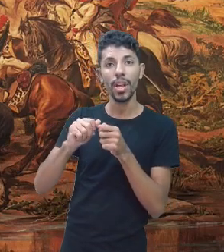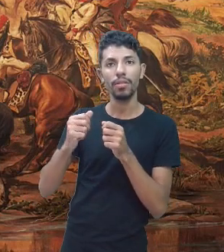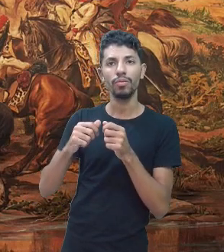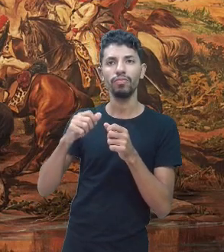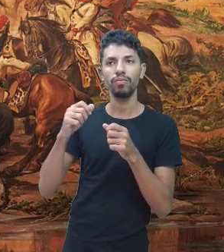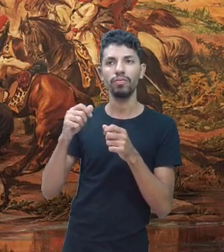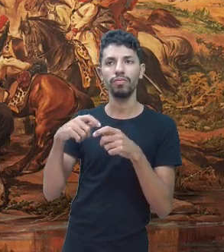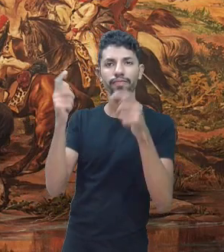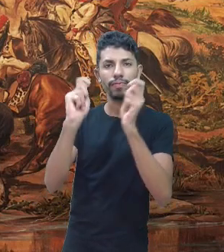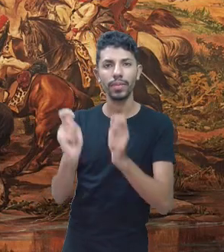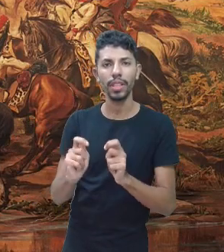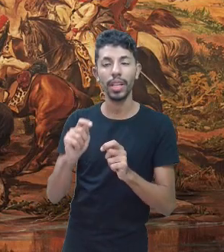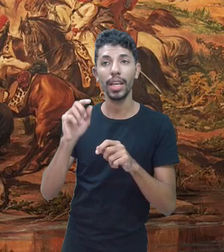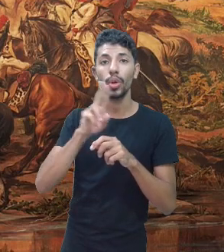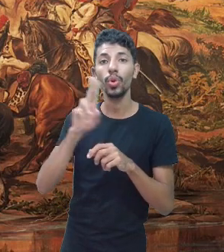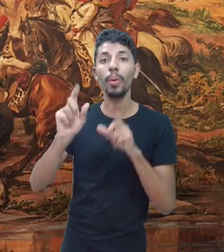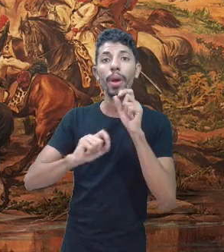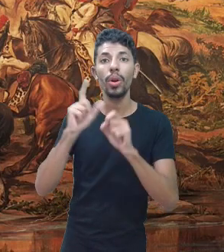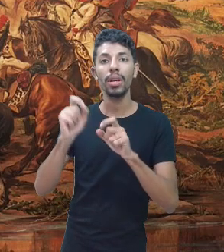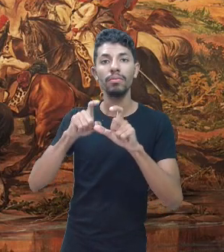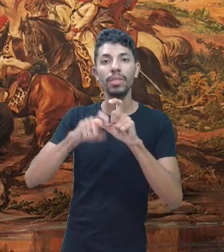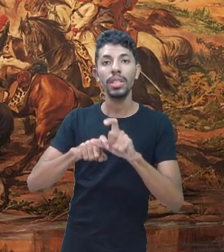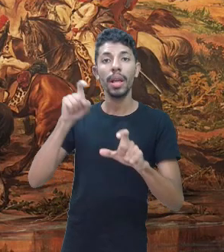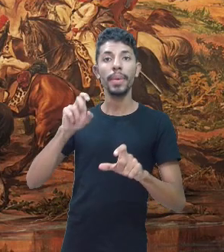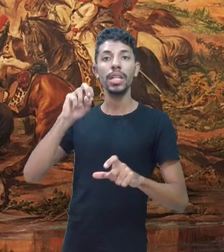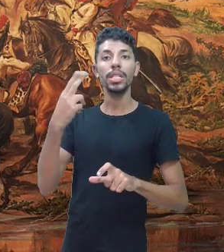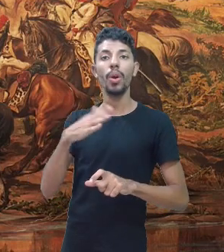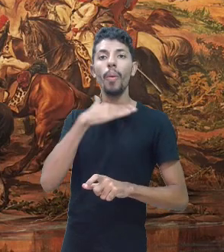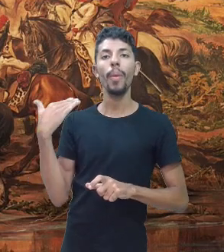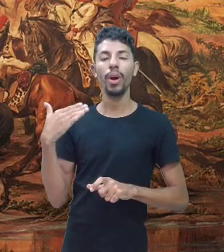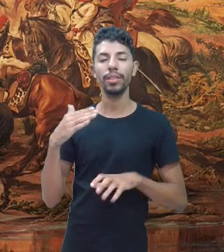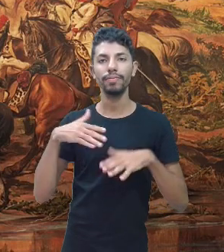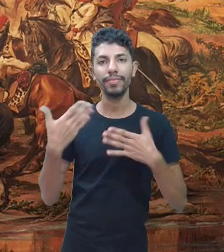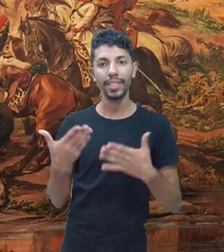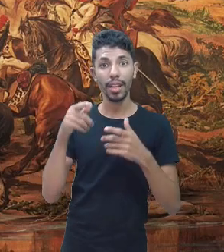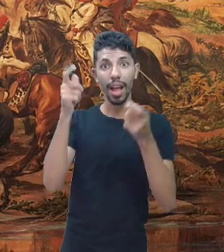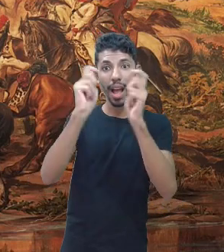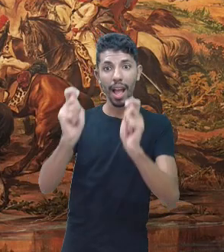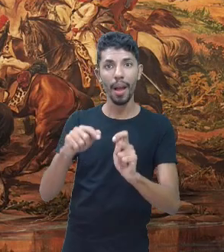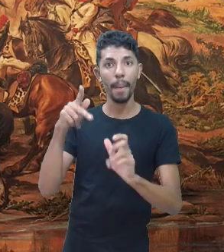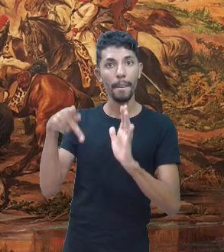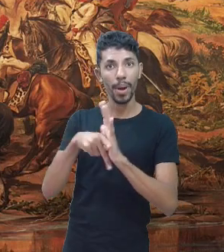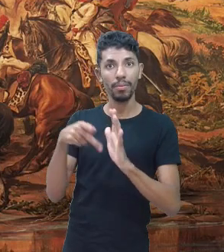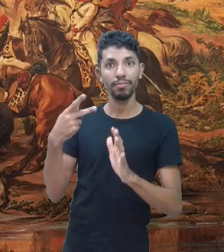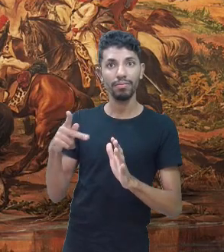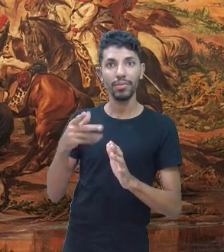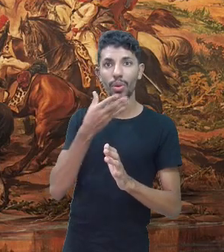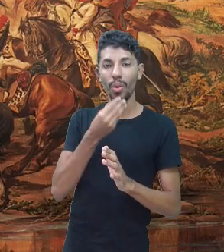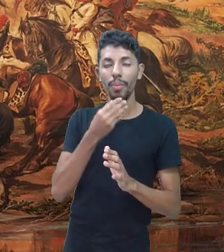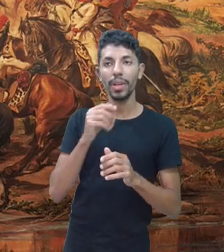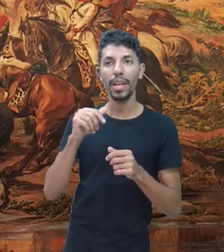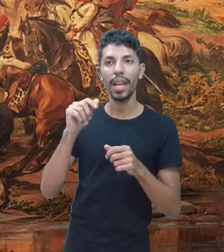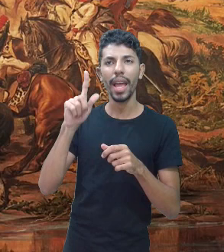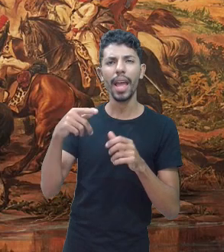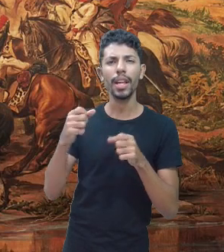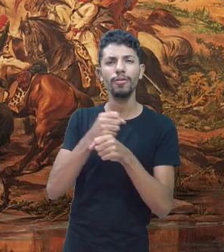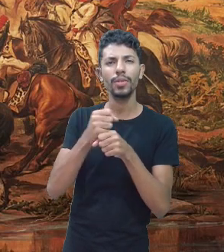chamada Independência ou Morte. Essa obra do Pedro Américo ela já foi feita bem posteriormente, é uma obra de